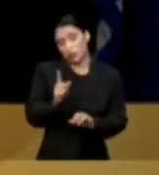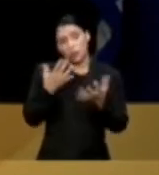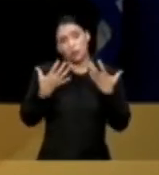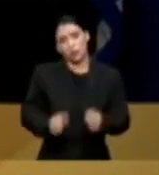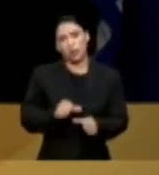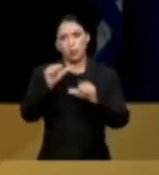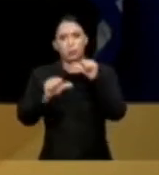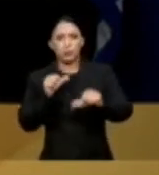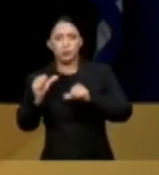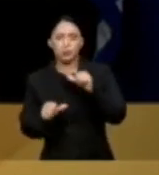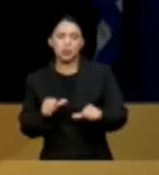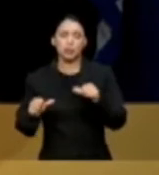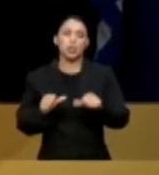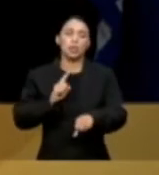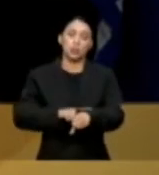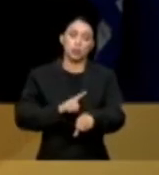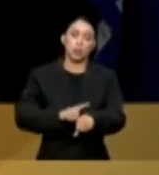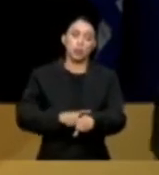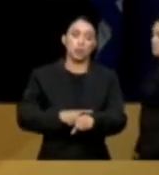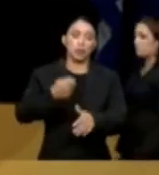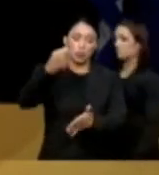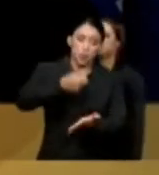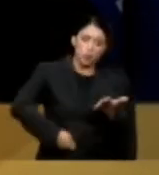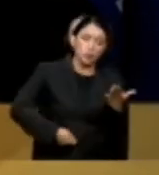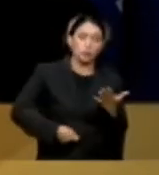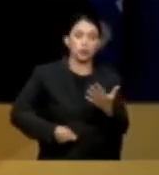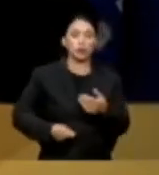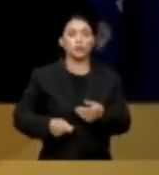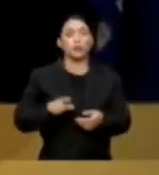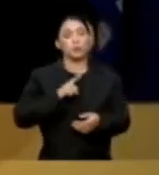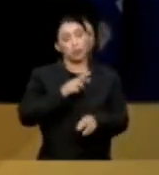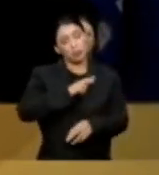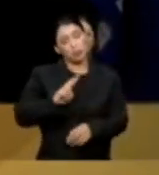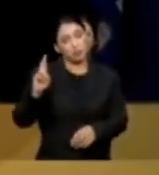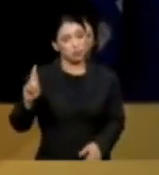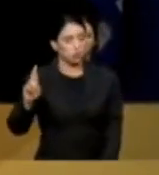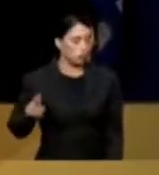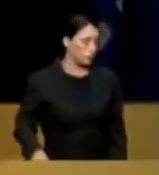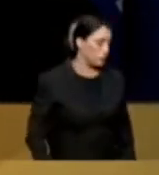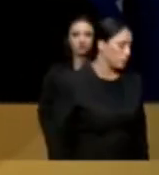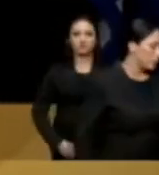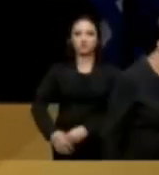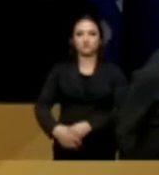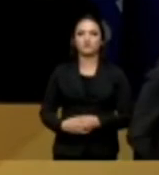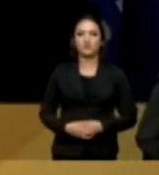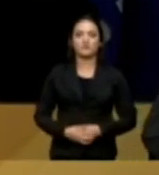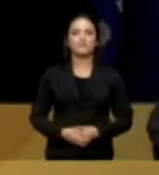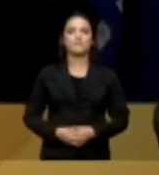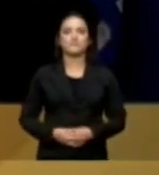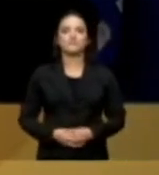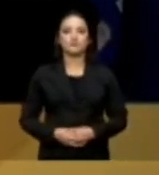de alteração de horário e realização da prova de concurso da magistratura por motivo de crença religiosa, em processo de controle